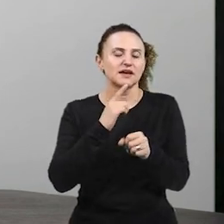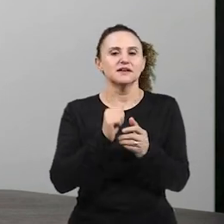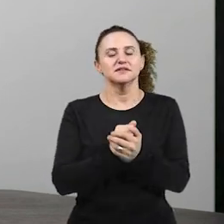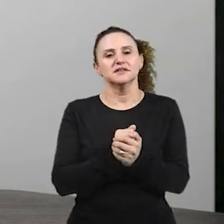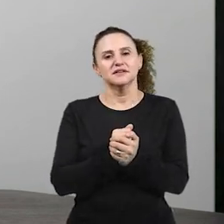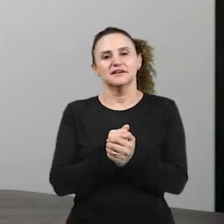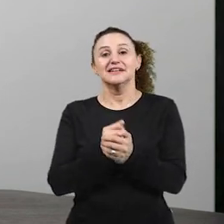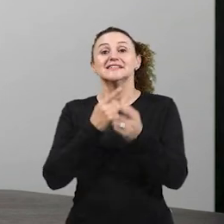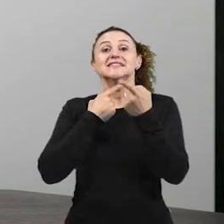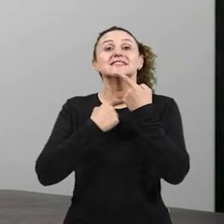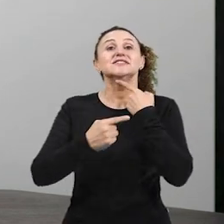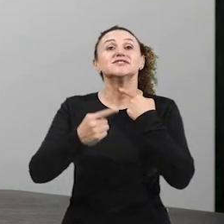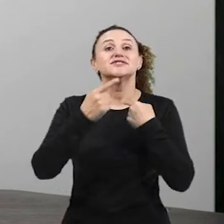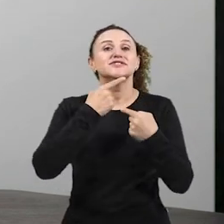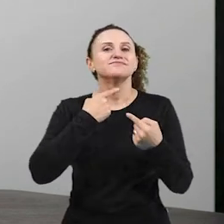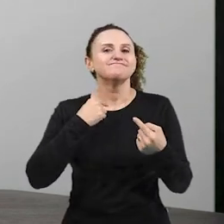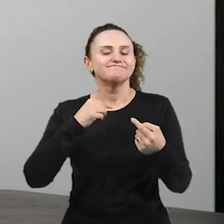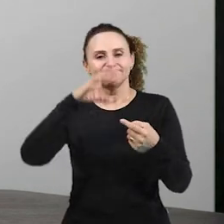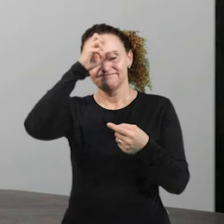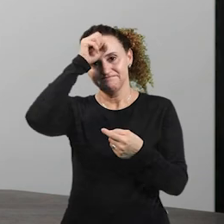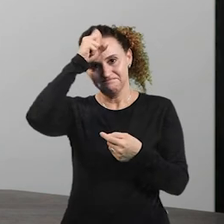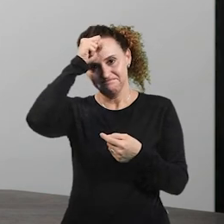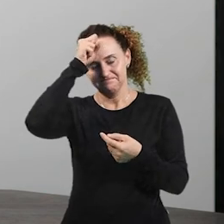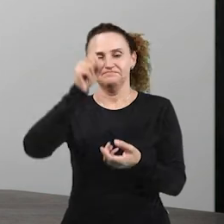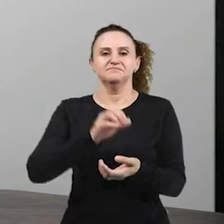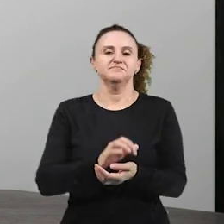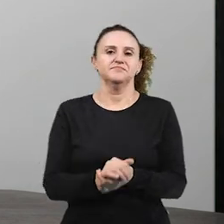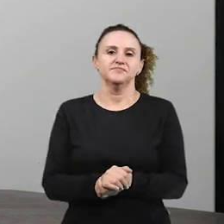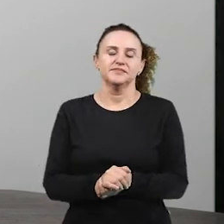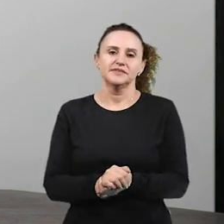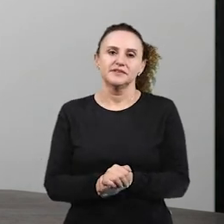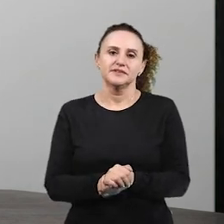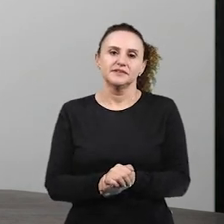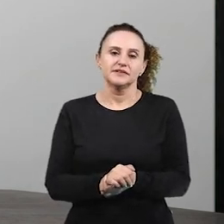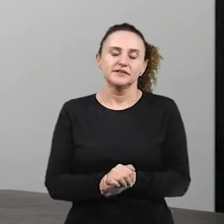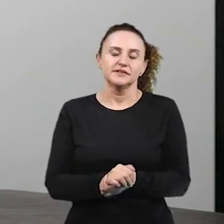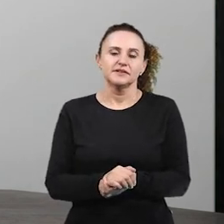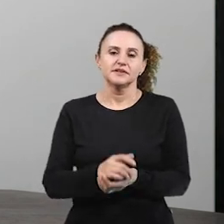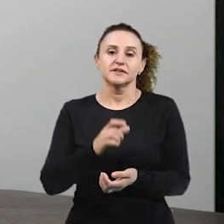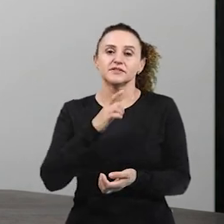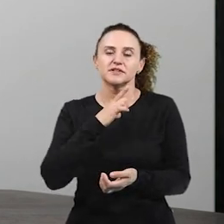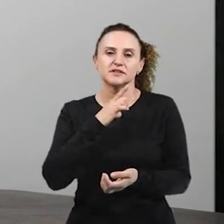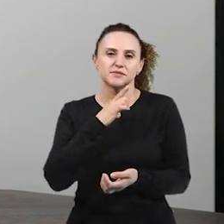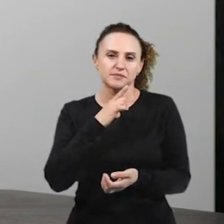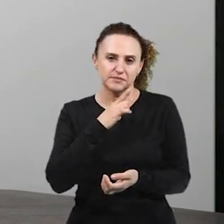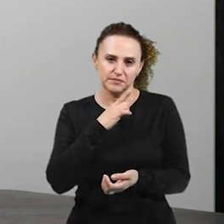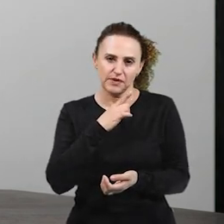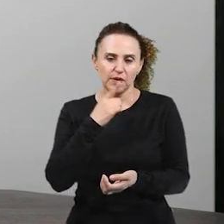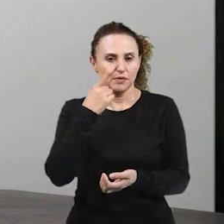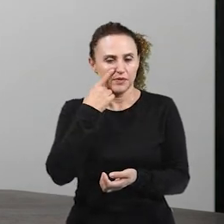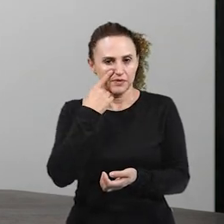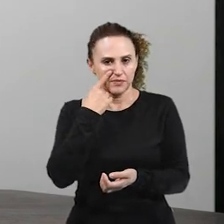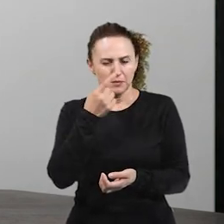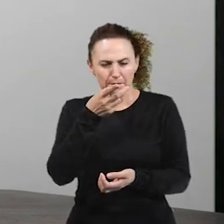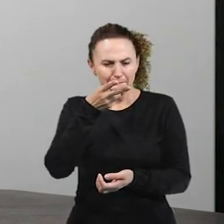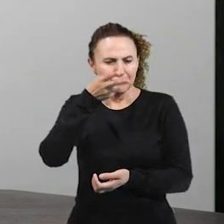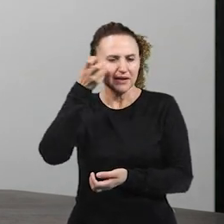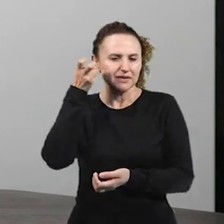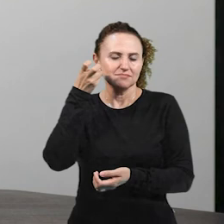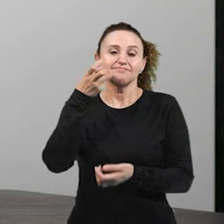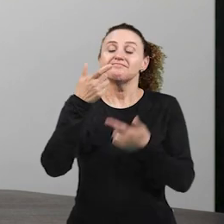muita vontade de aprender tá é que vocês possam ver